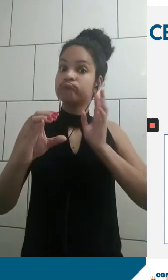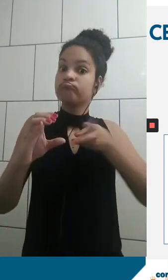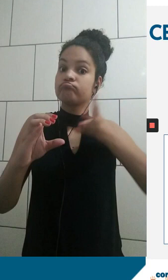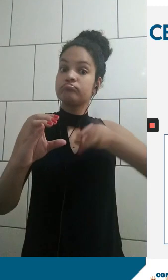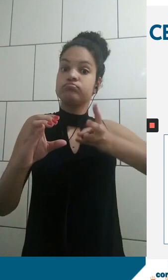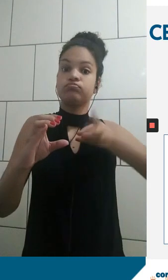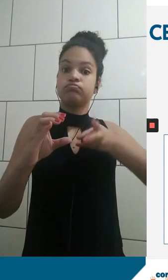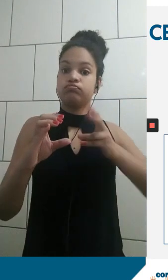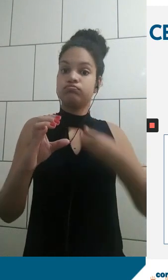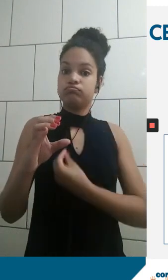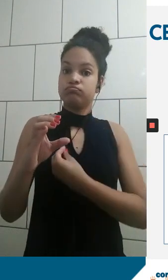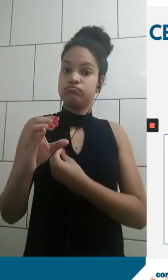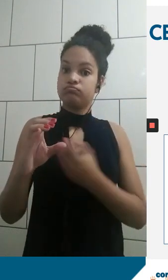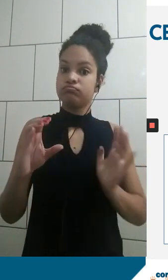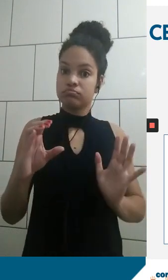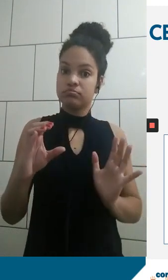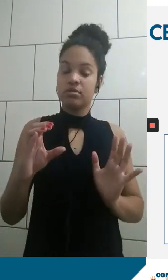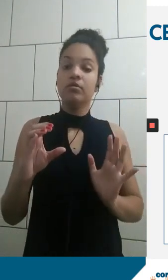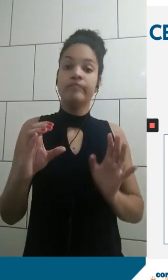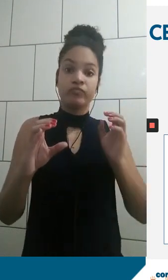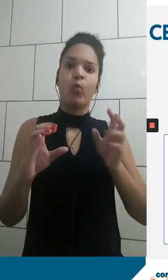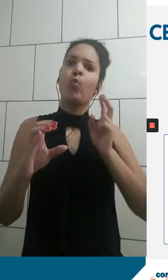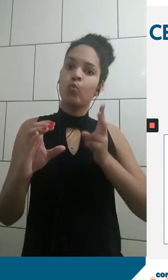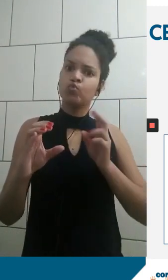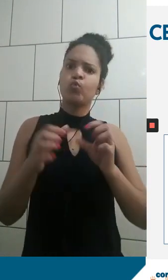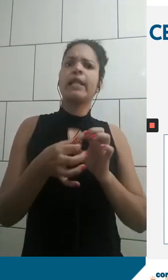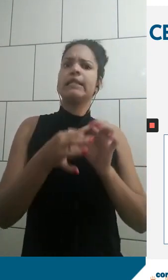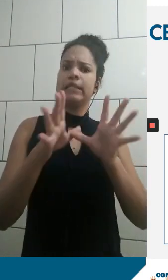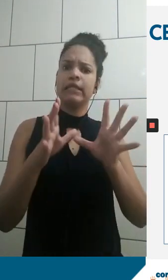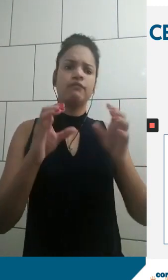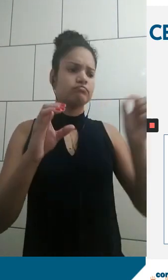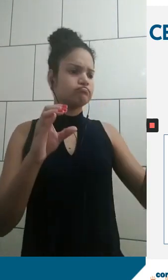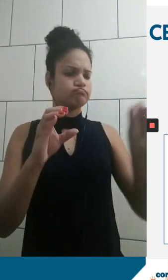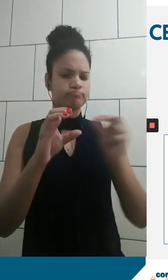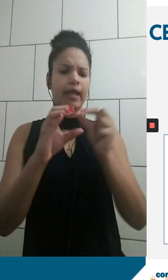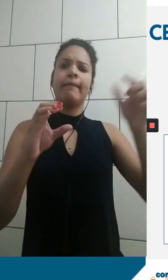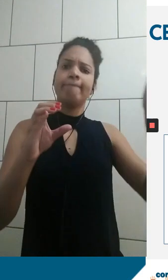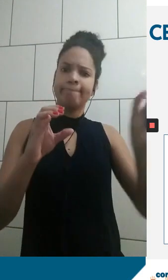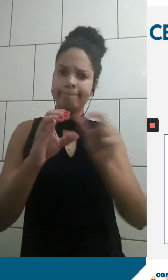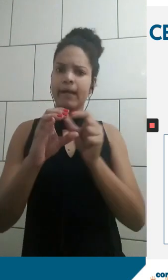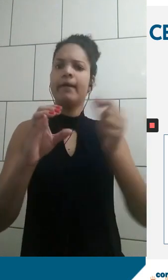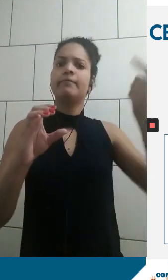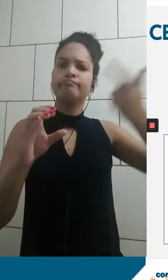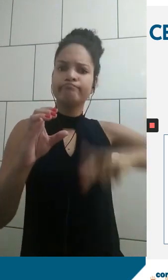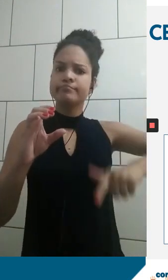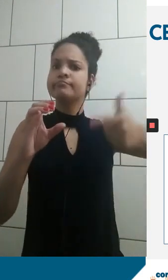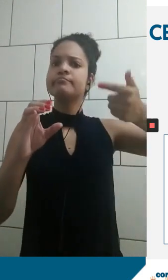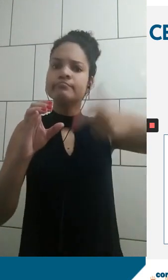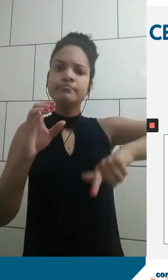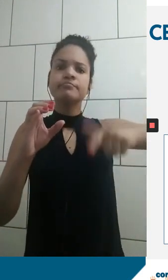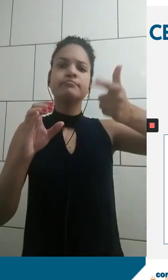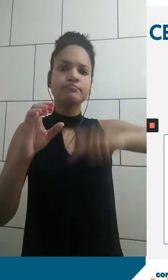fica disponível para agir novamente sobre novos substratos, que nós chamamos aqui de substratos, que seriam